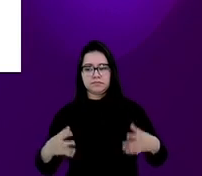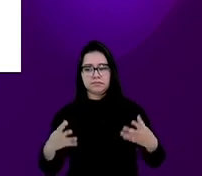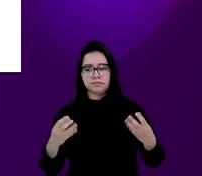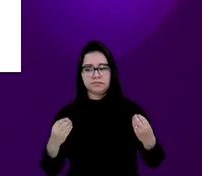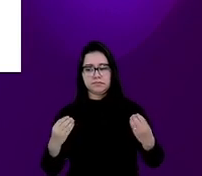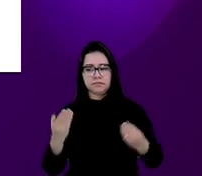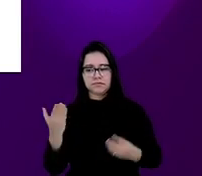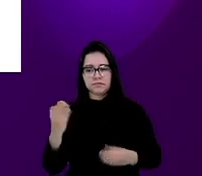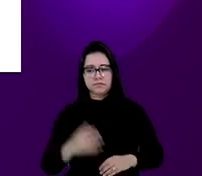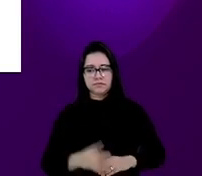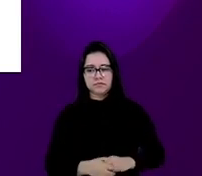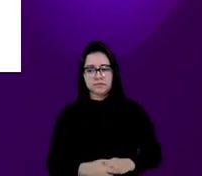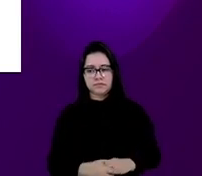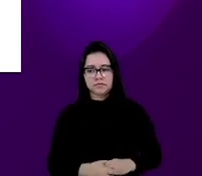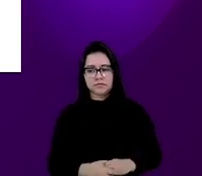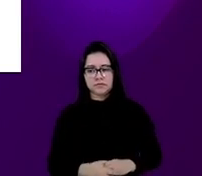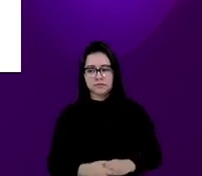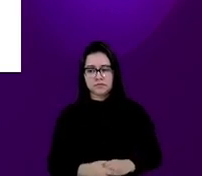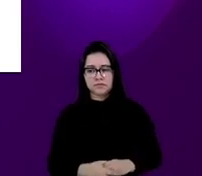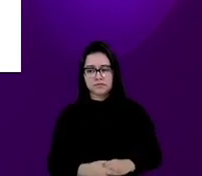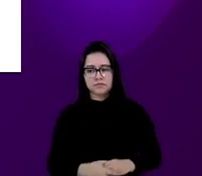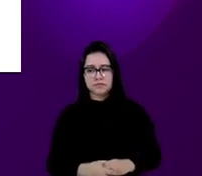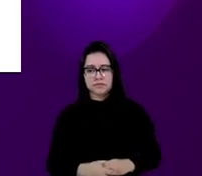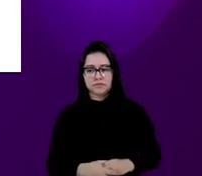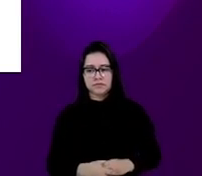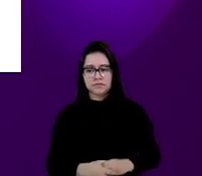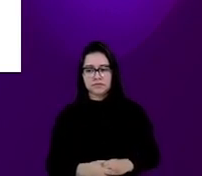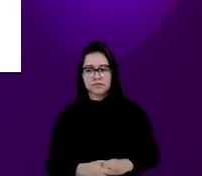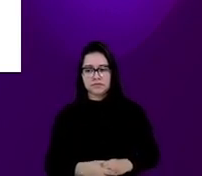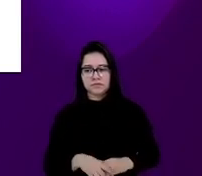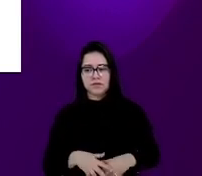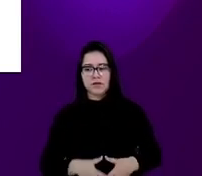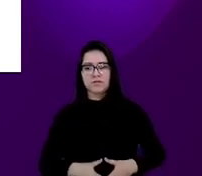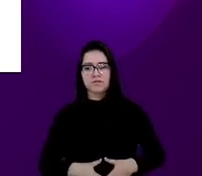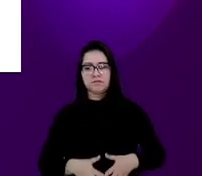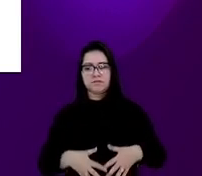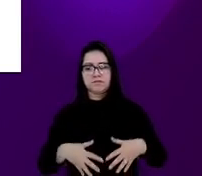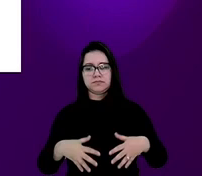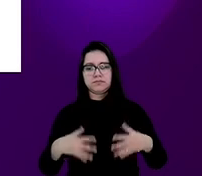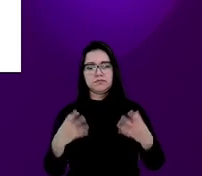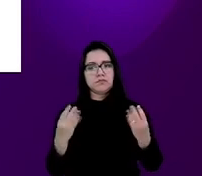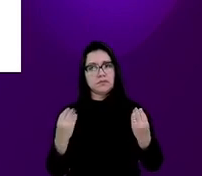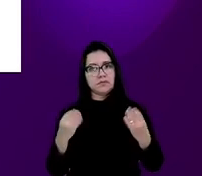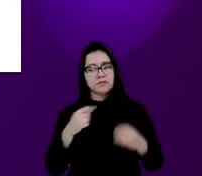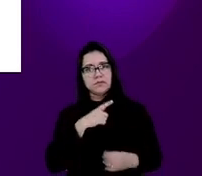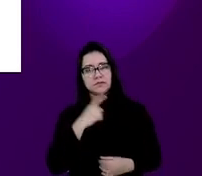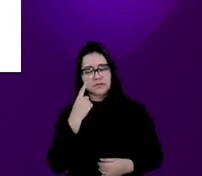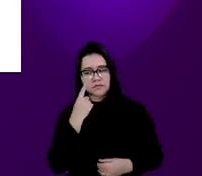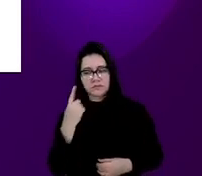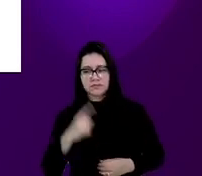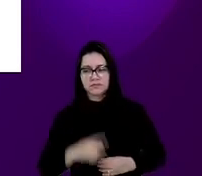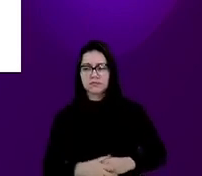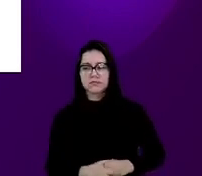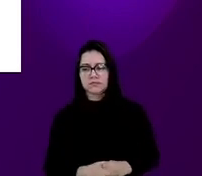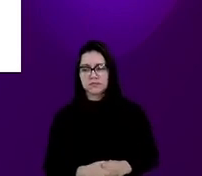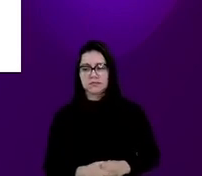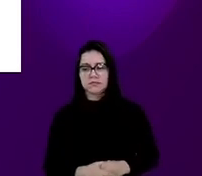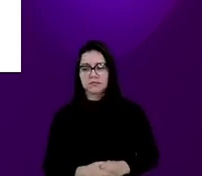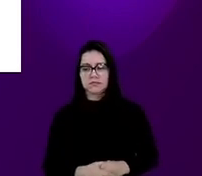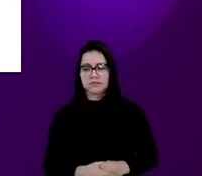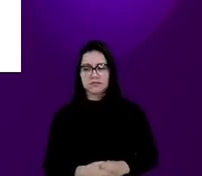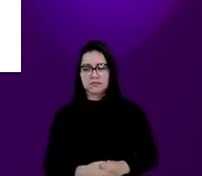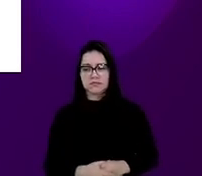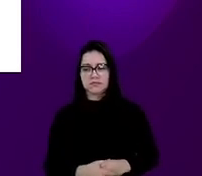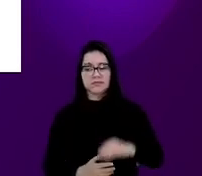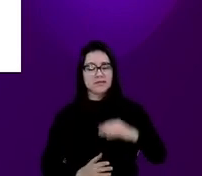um sarcoma de retroperitônio também, um abdômen considerado uma lesão considerada no